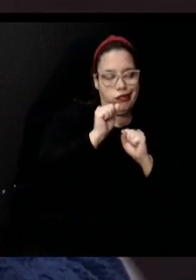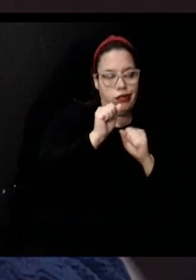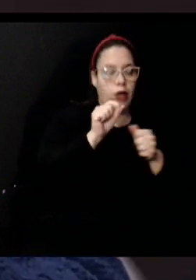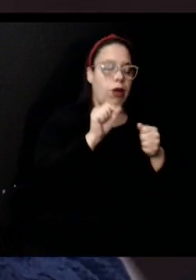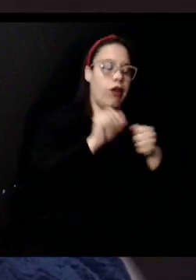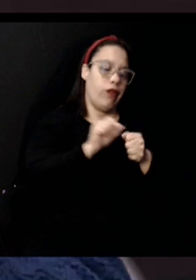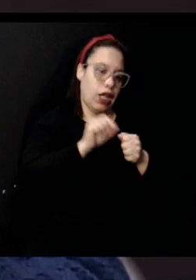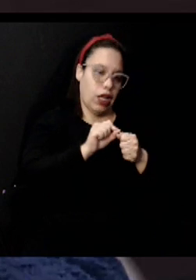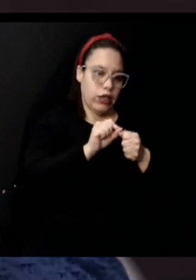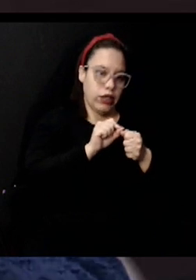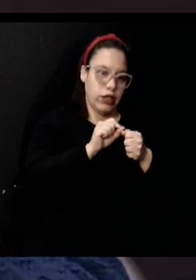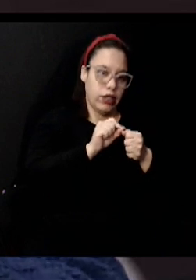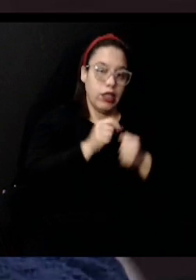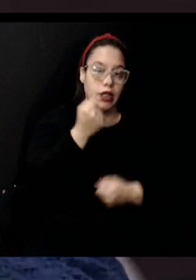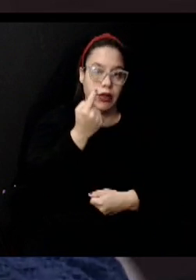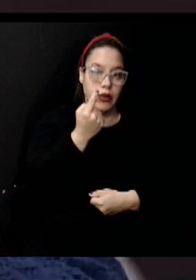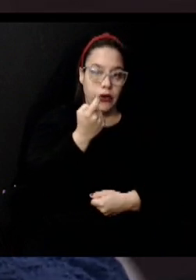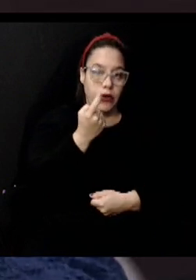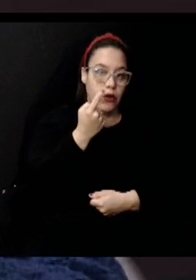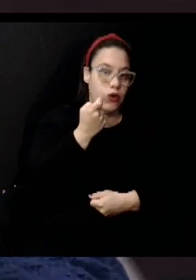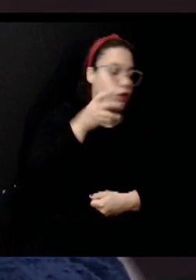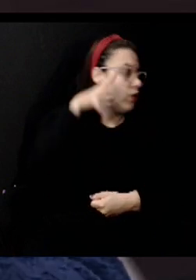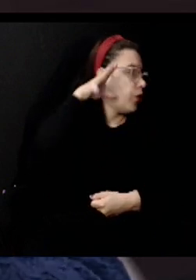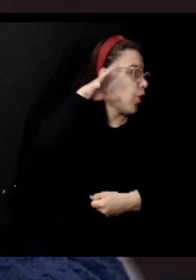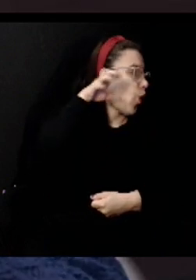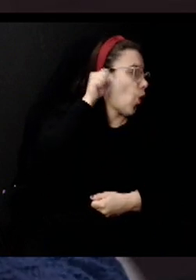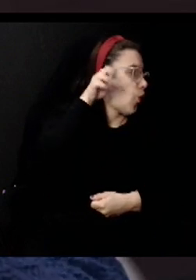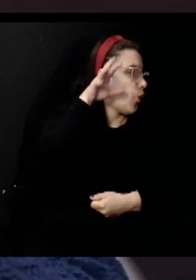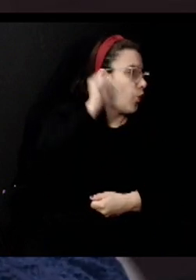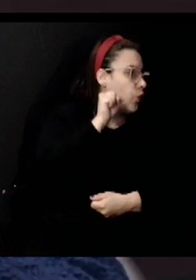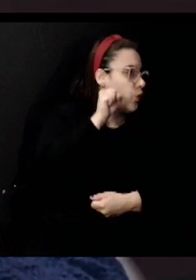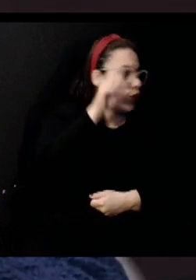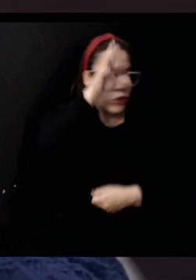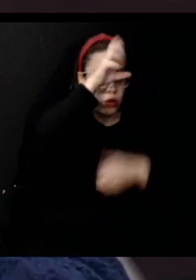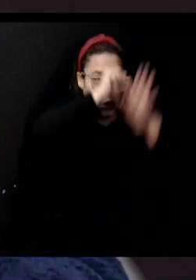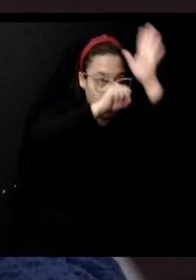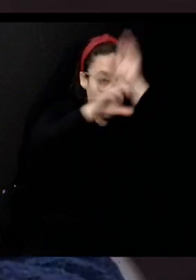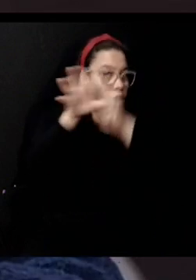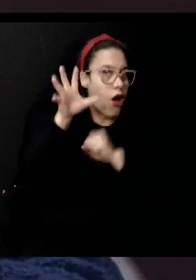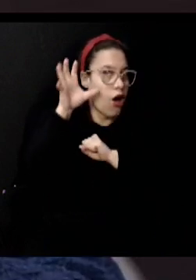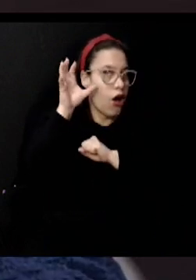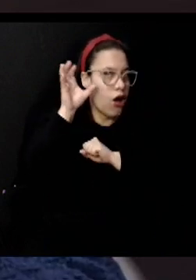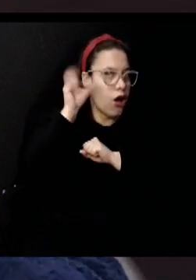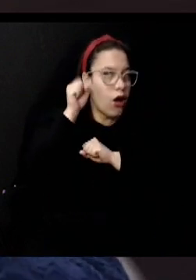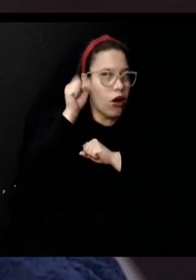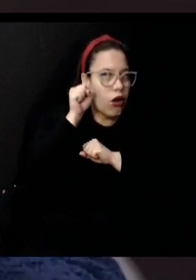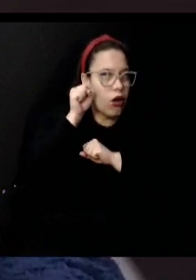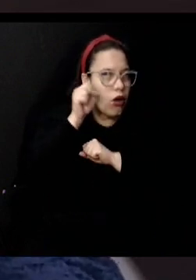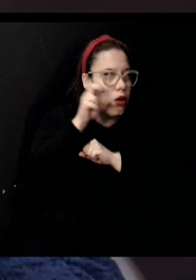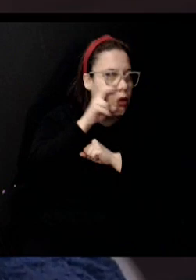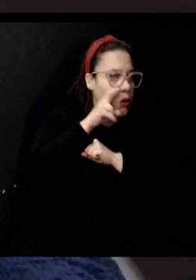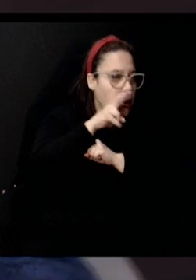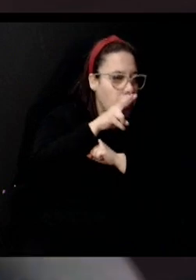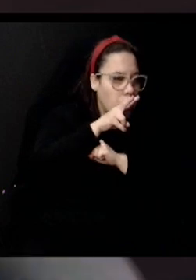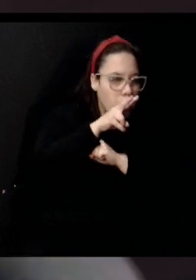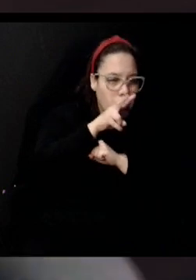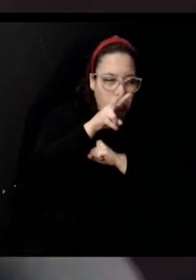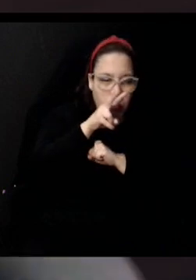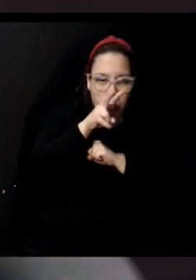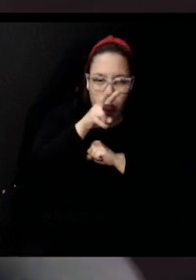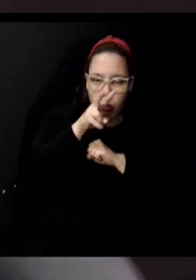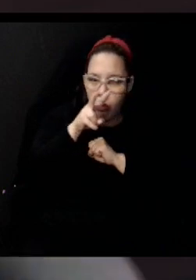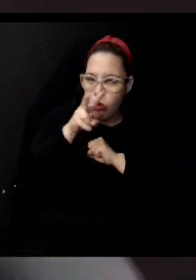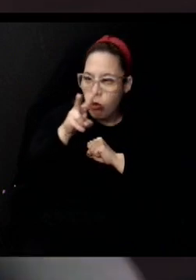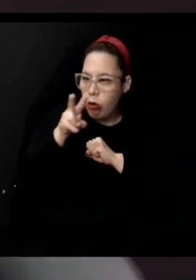Uma delas é ouvir, aprender a ouvir, a olhar a olhar mesmo. E hoje em dia a uhum. gente está